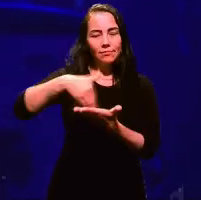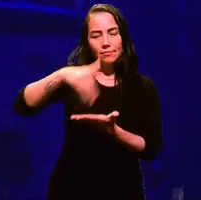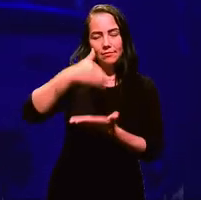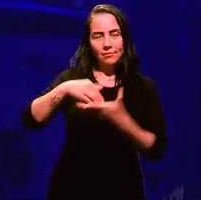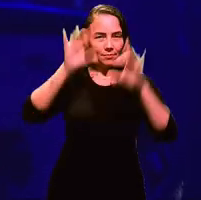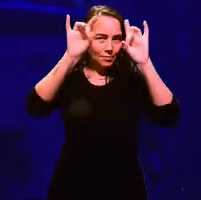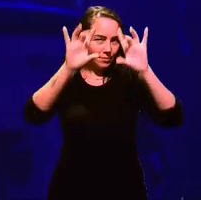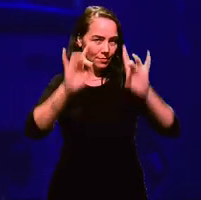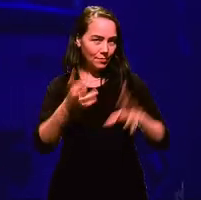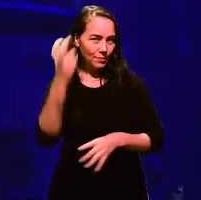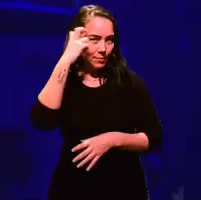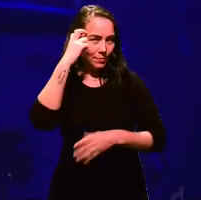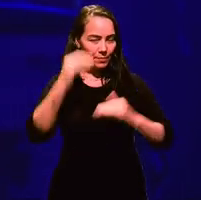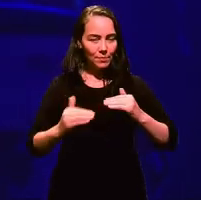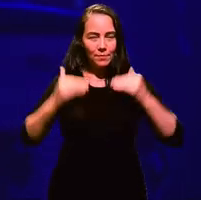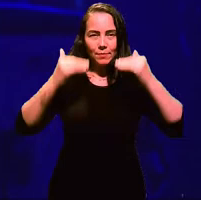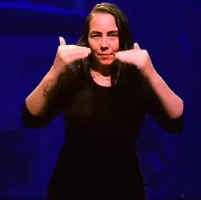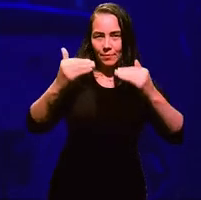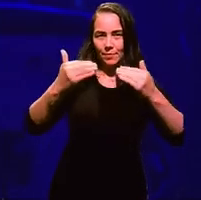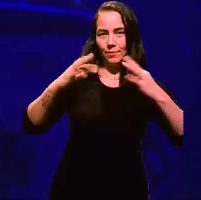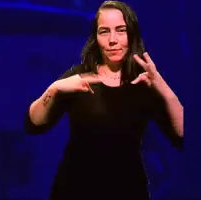Turismo e do Governo Federal.